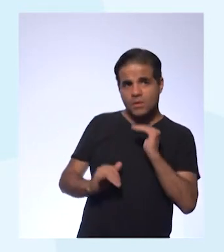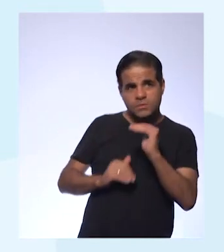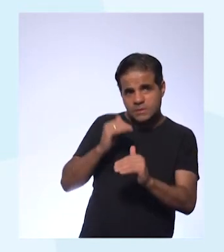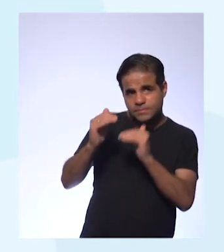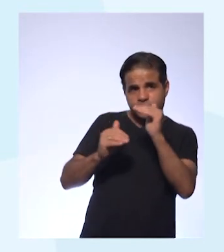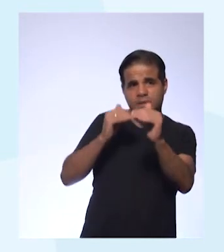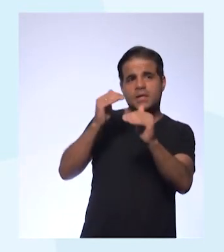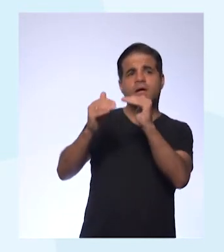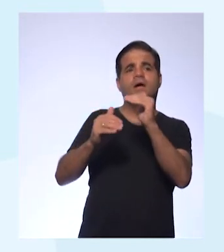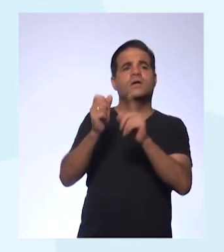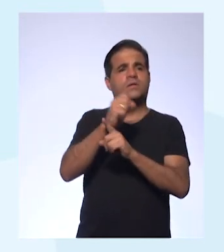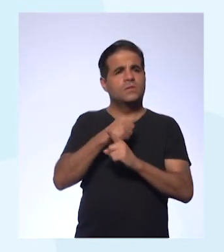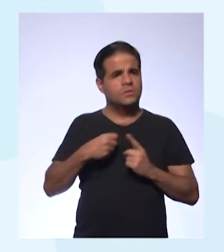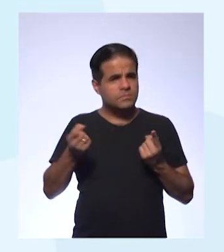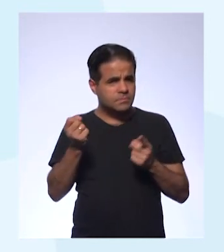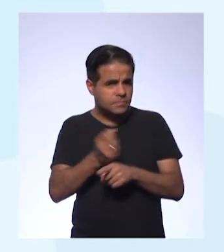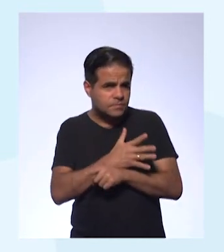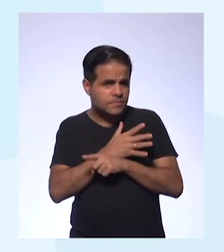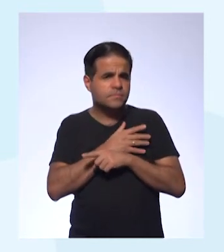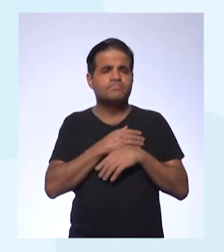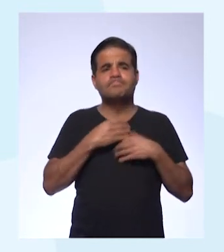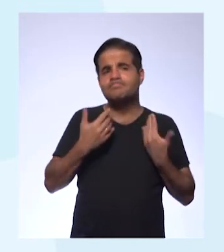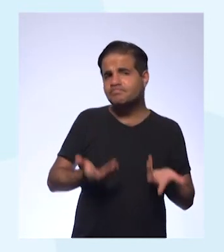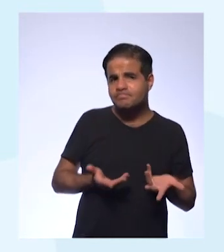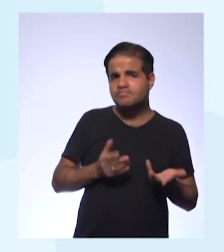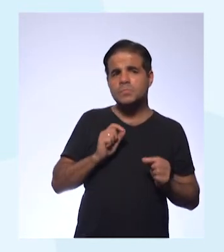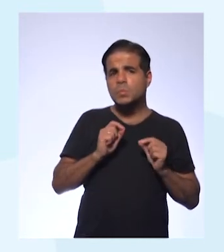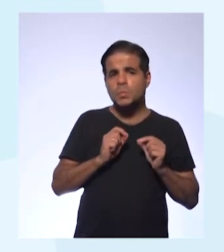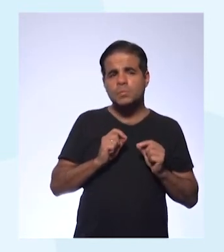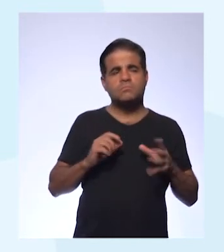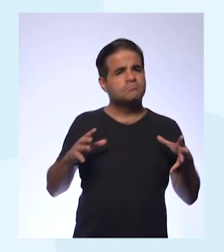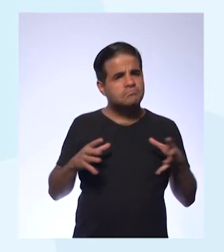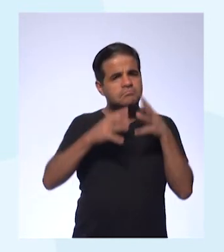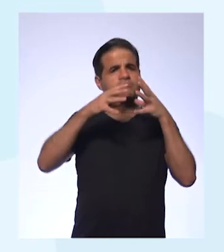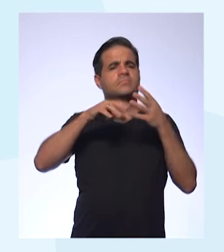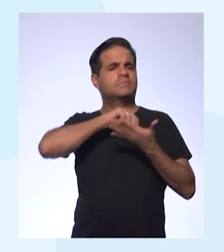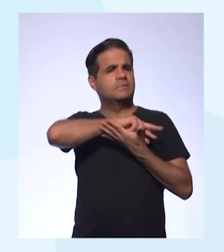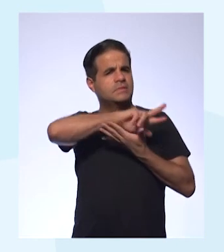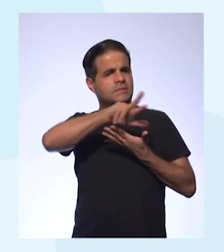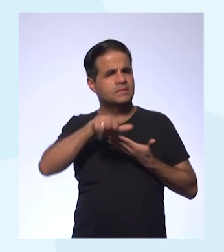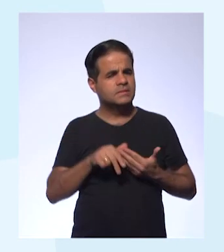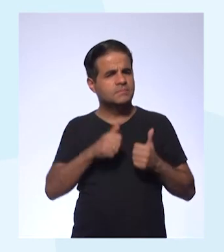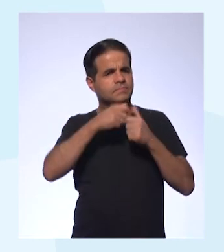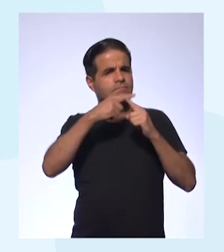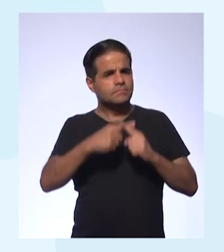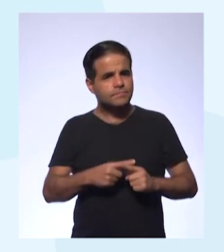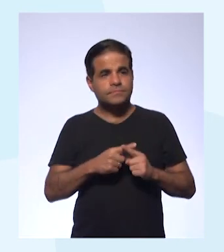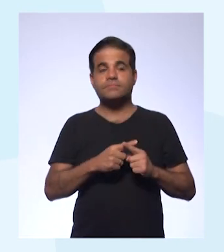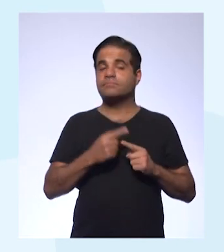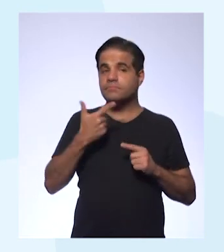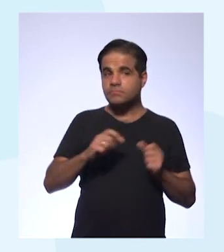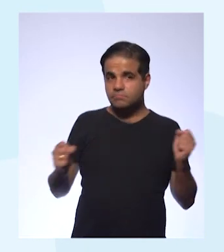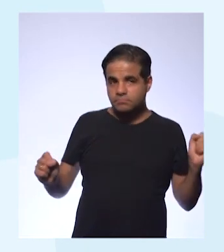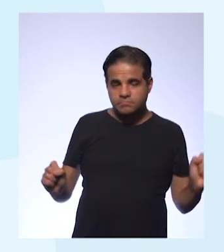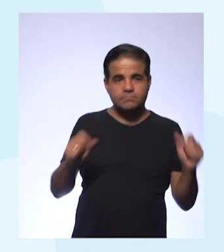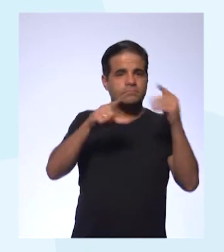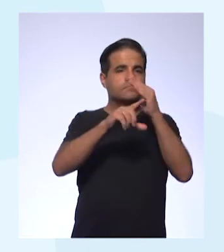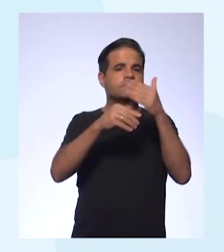competências socioemocionais fosse um jogo, ele seria formado de muitas jogadas. Próximo